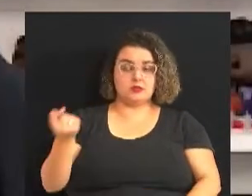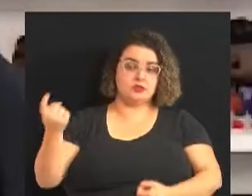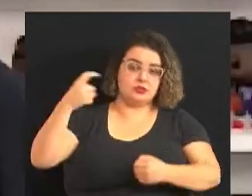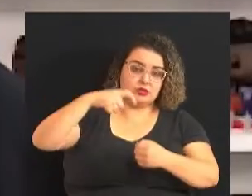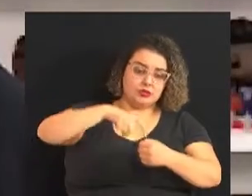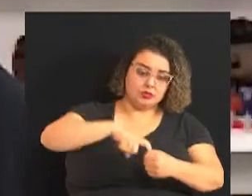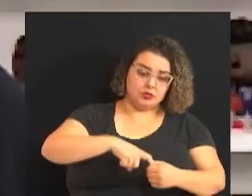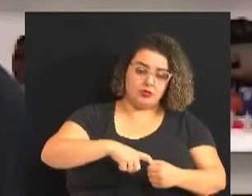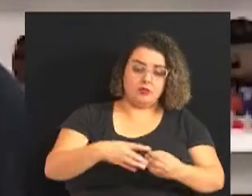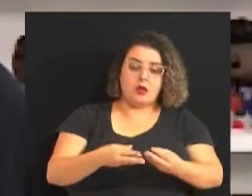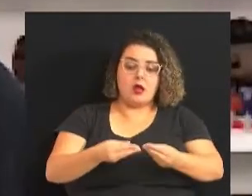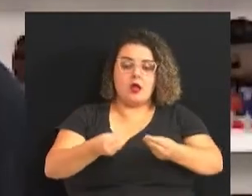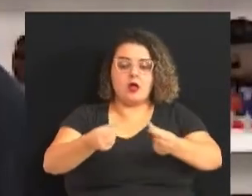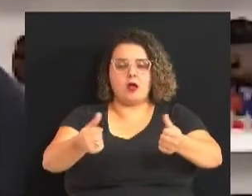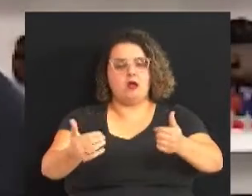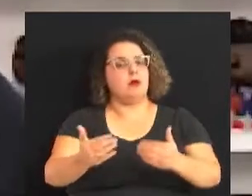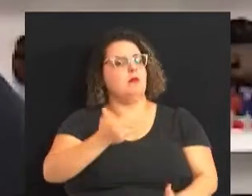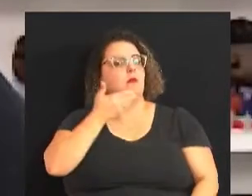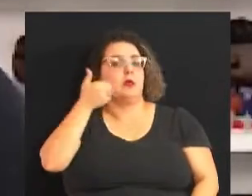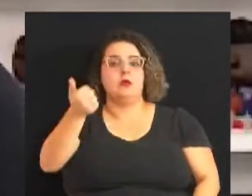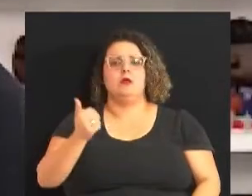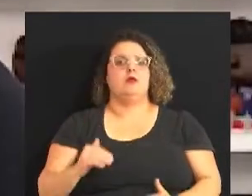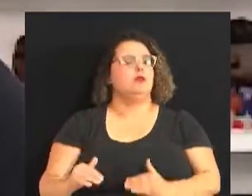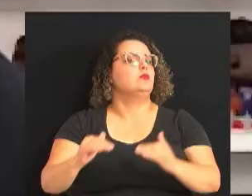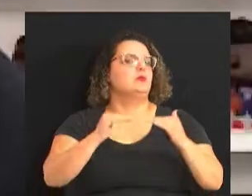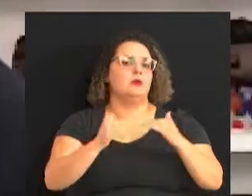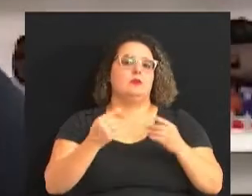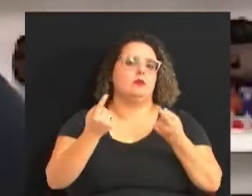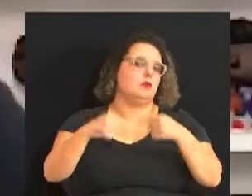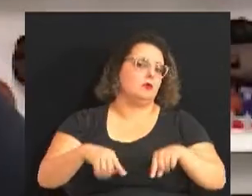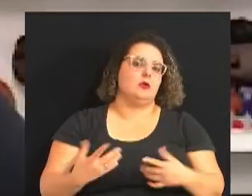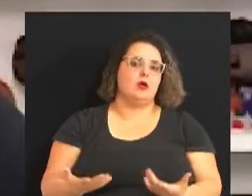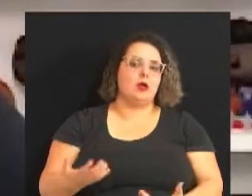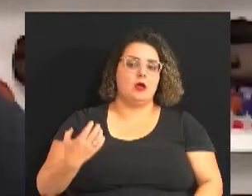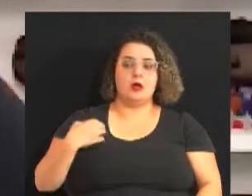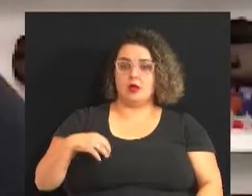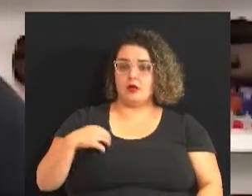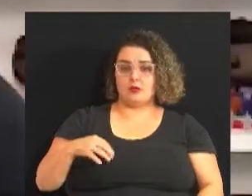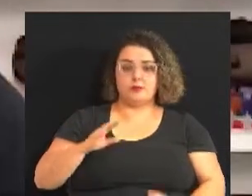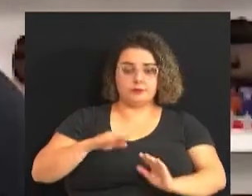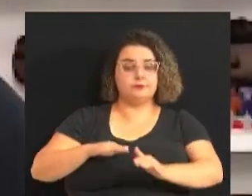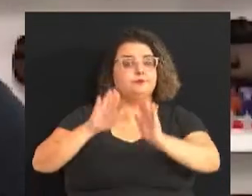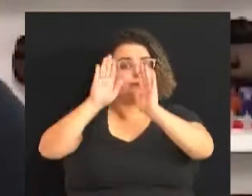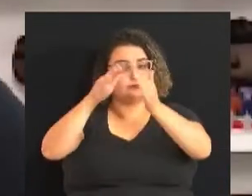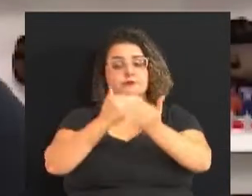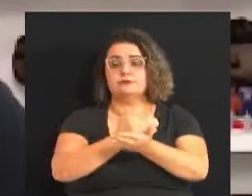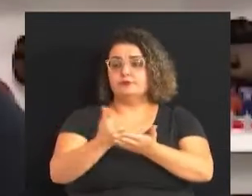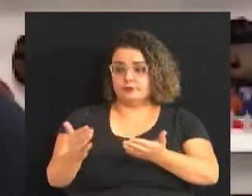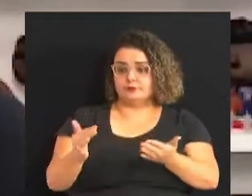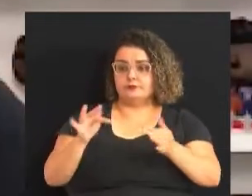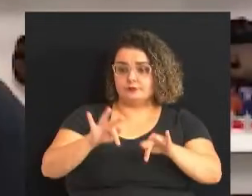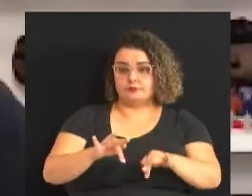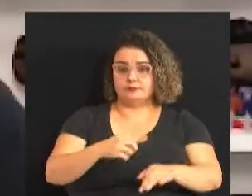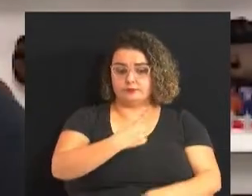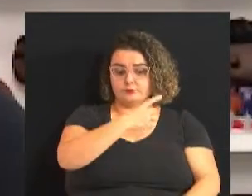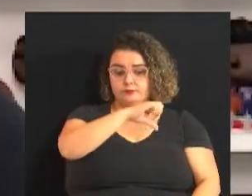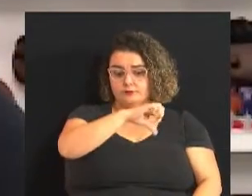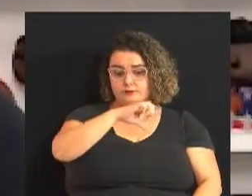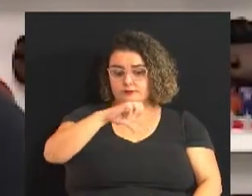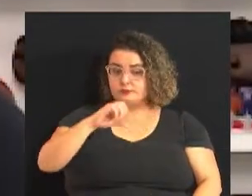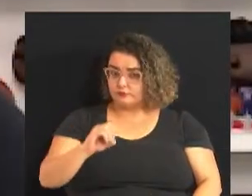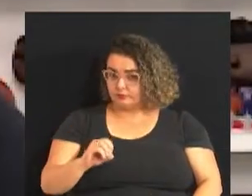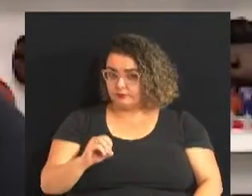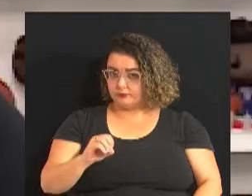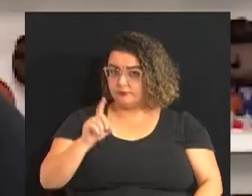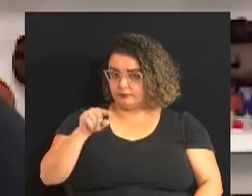da sua competição, para melhorar o nível da sua competição. A Argentina no basquete, ela começa no final dos anos 90,